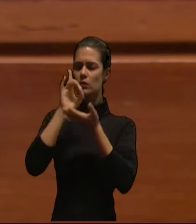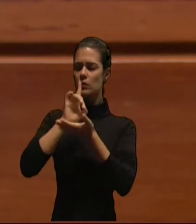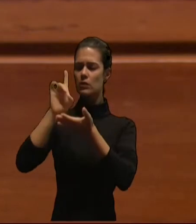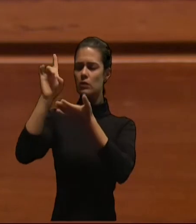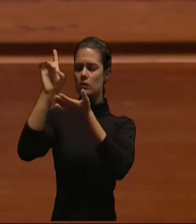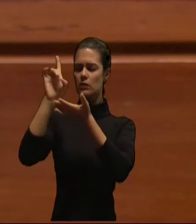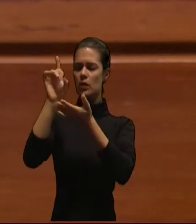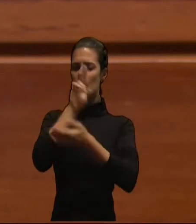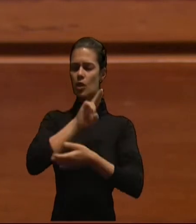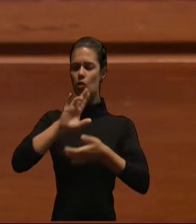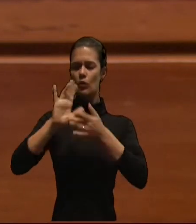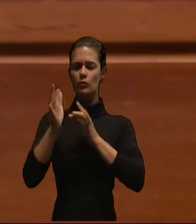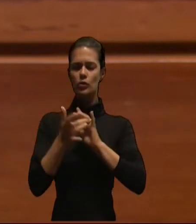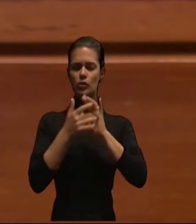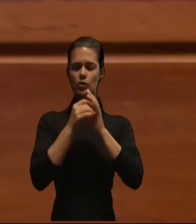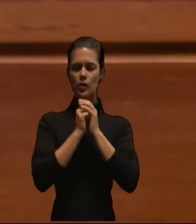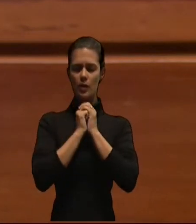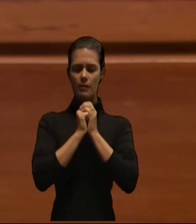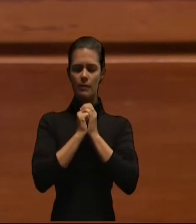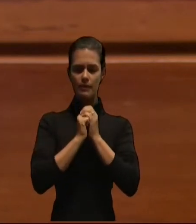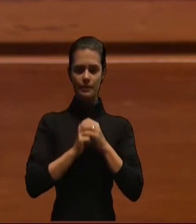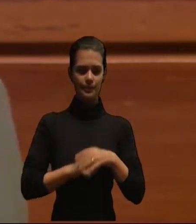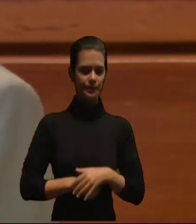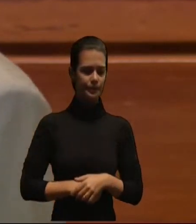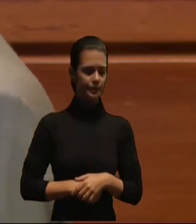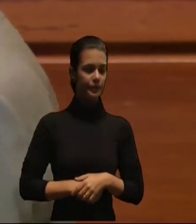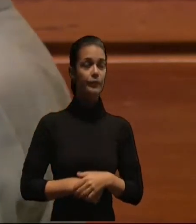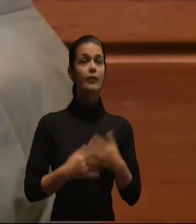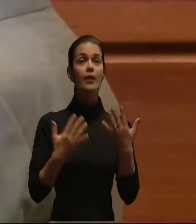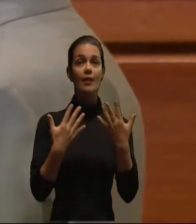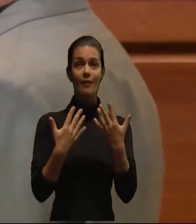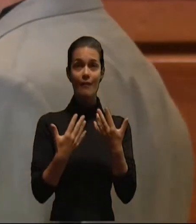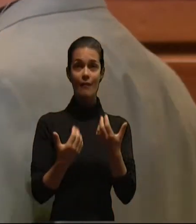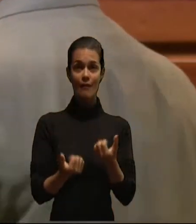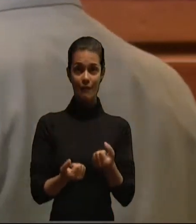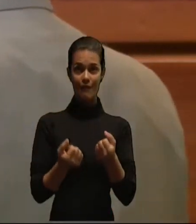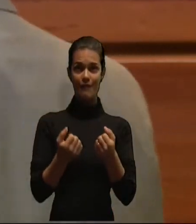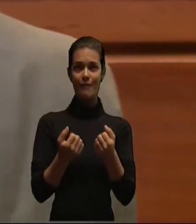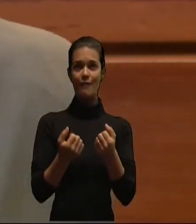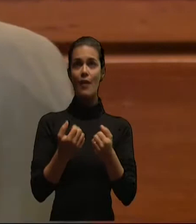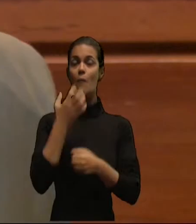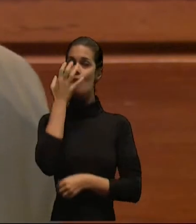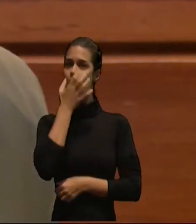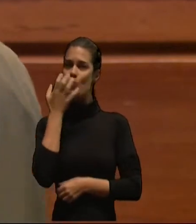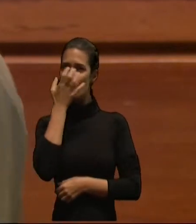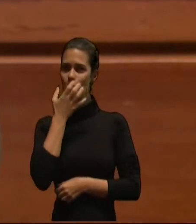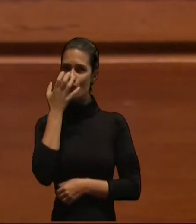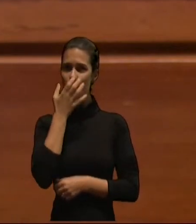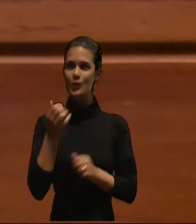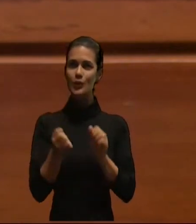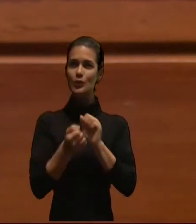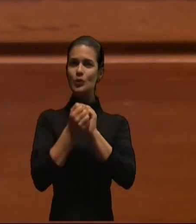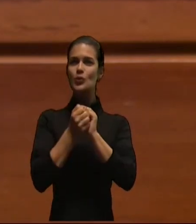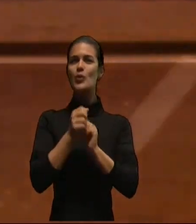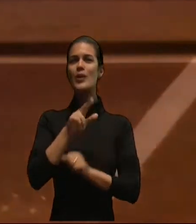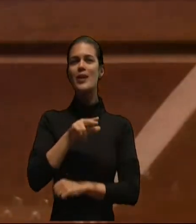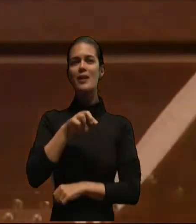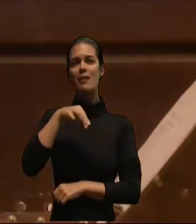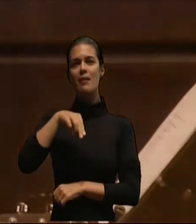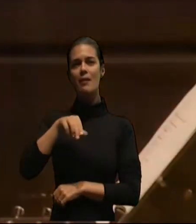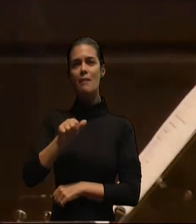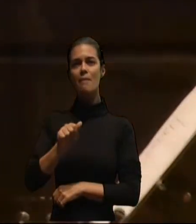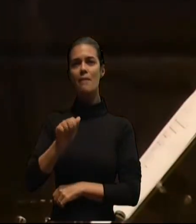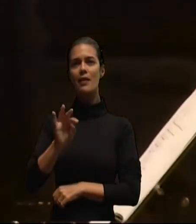isto em nome de Jesus. Vamos estar cantando, adorando o nome do Senhor, Mateus, conduza-nos para a honra e glória do nome do